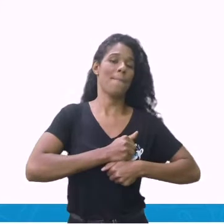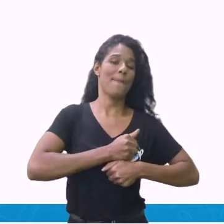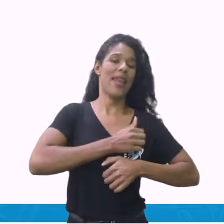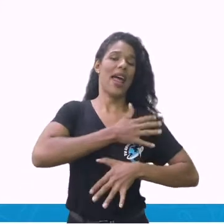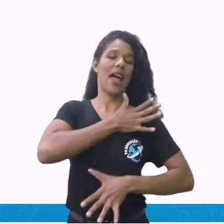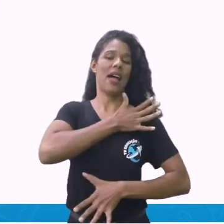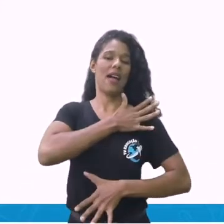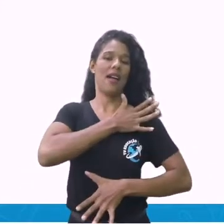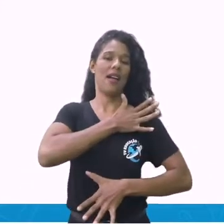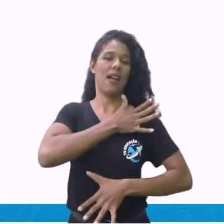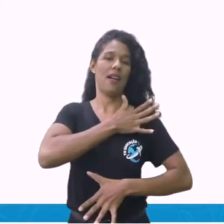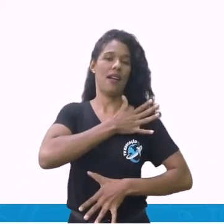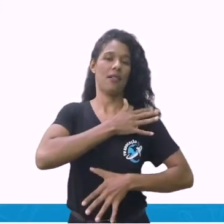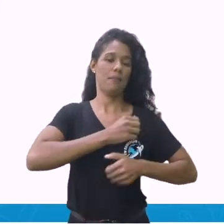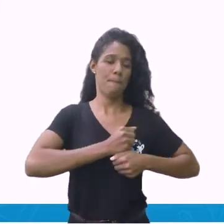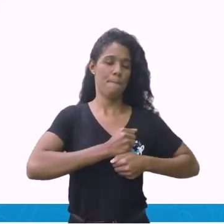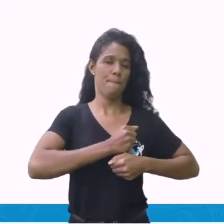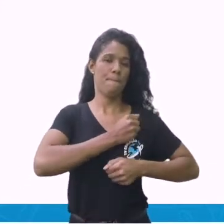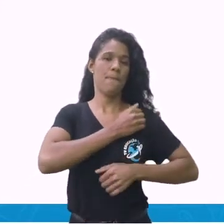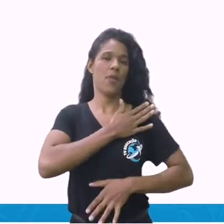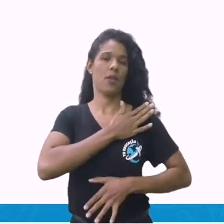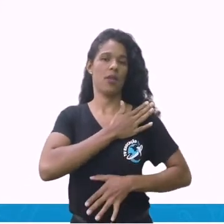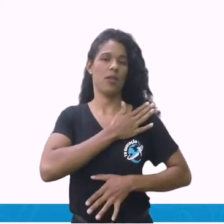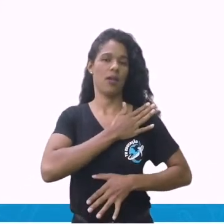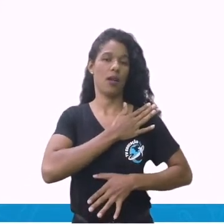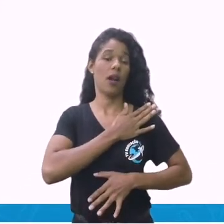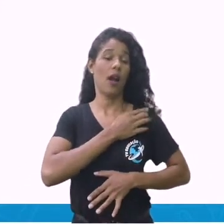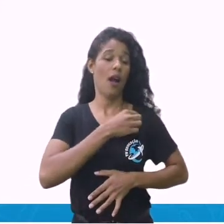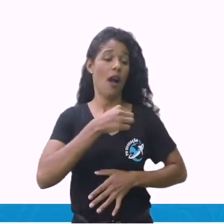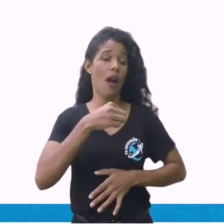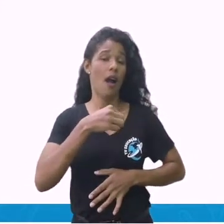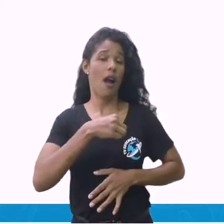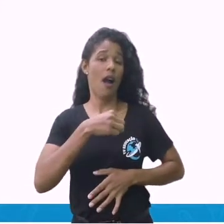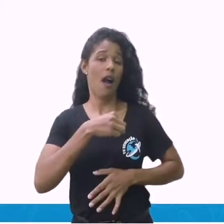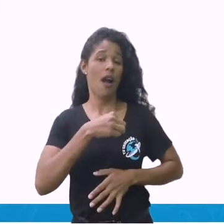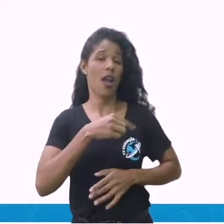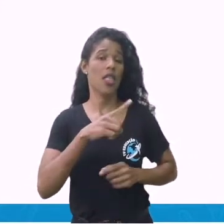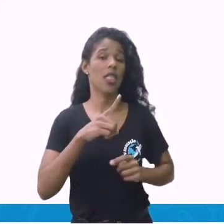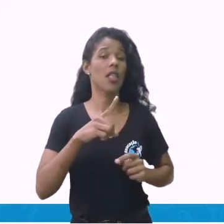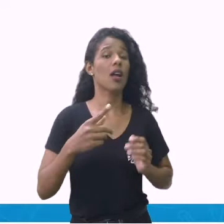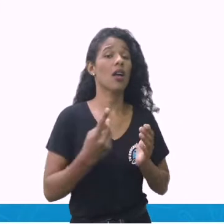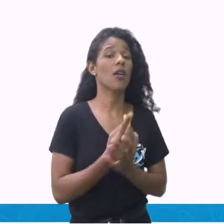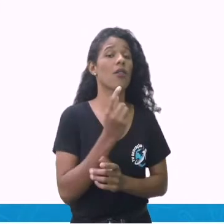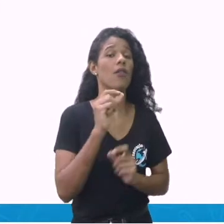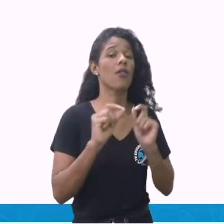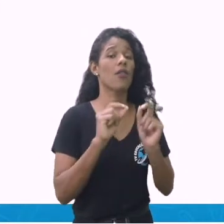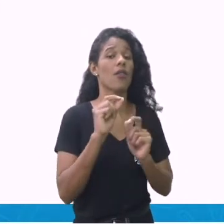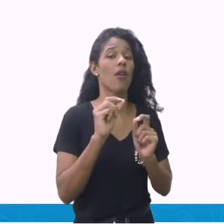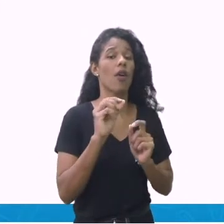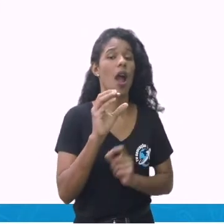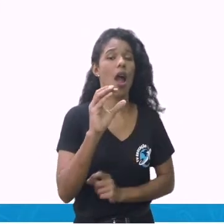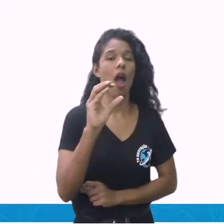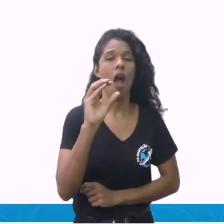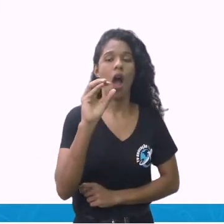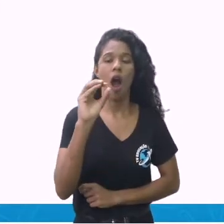o oxigênio. O oxigênio, ele ajuda o